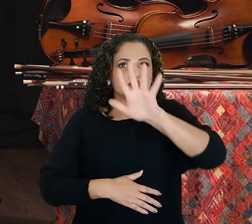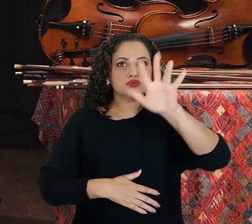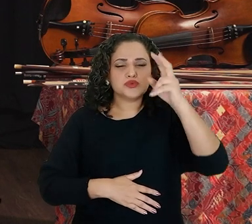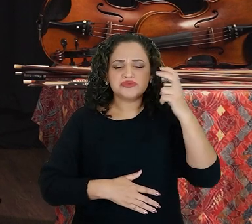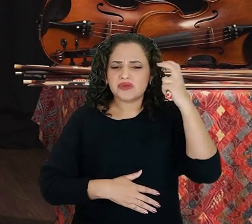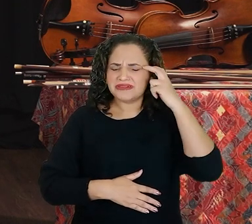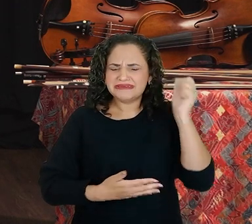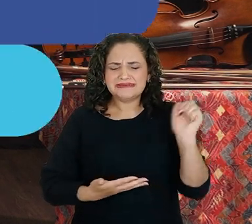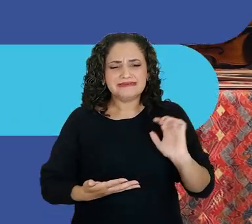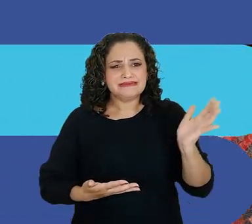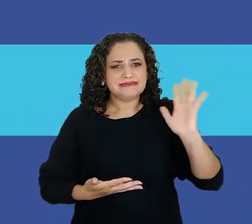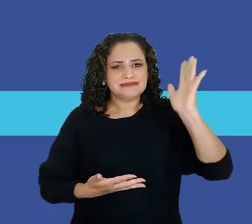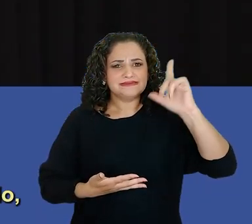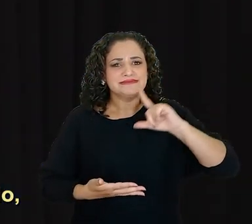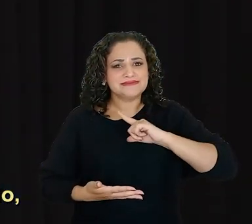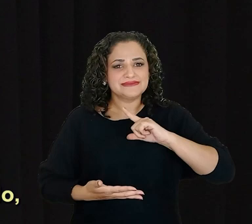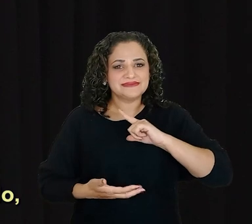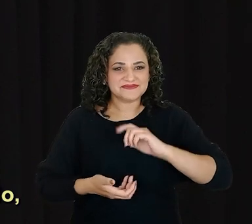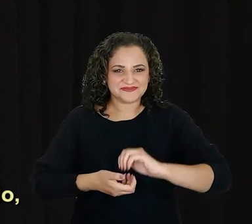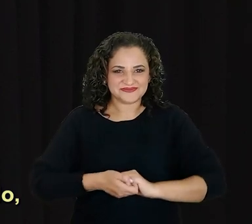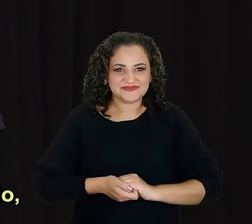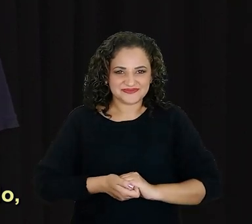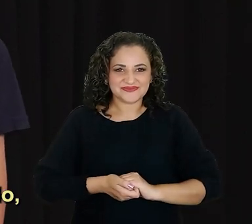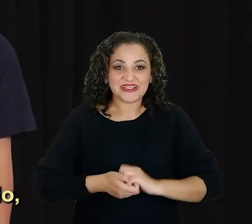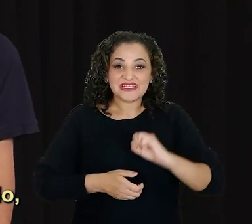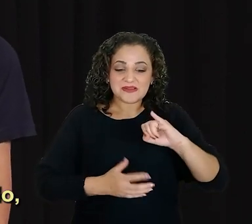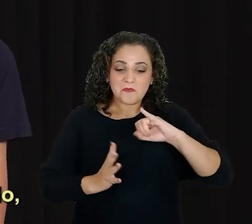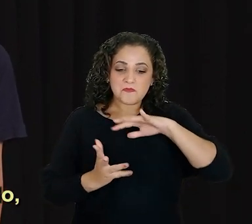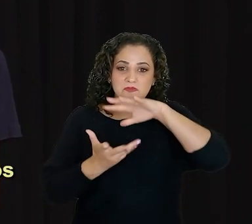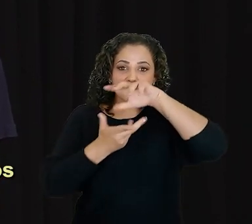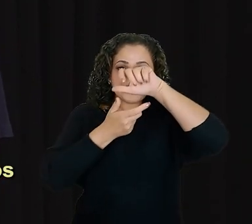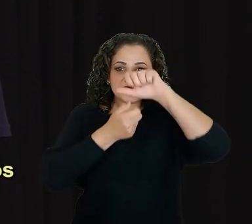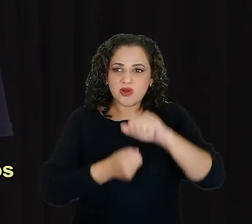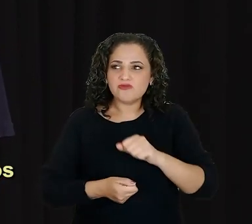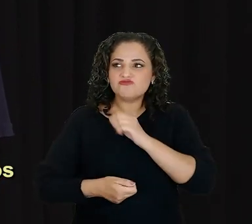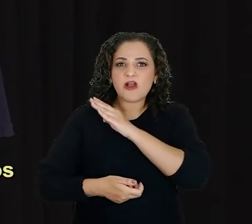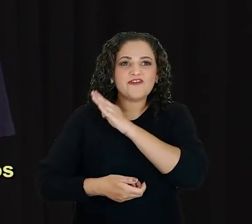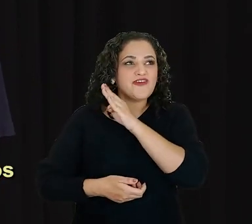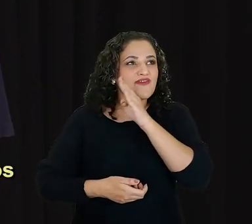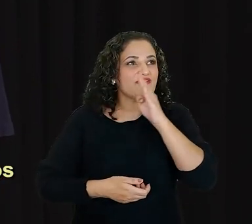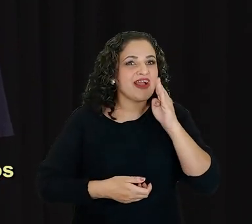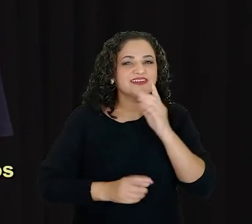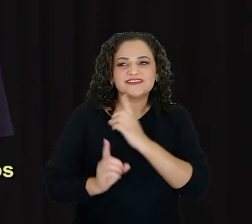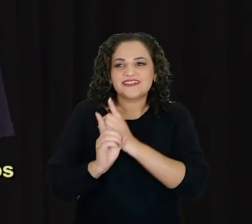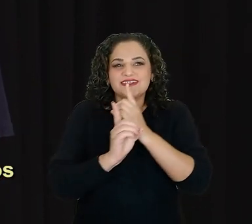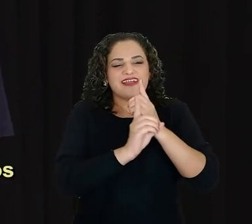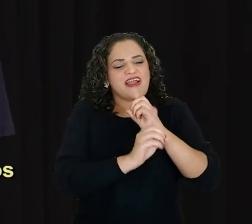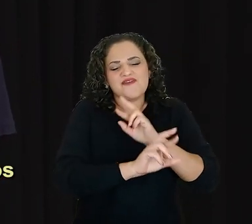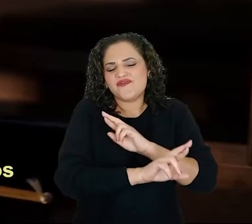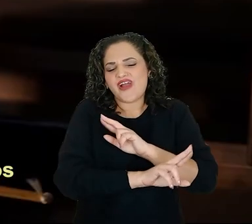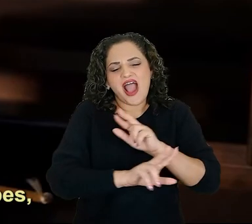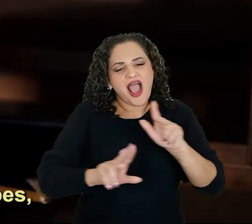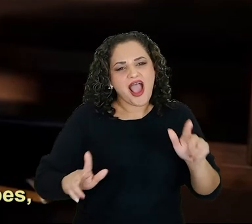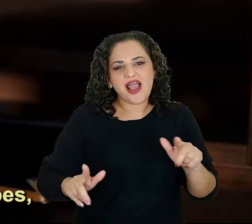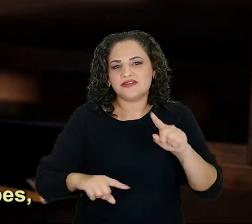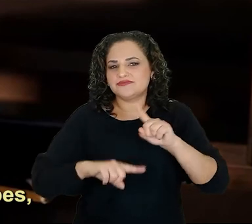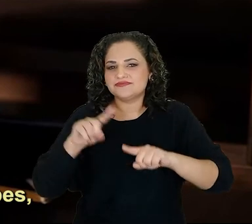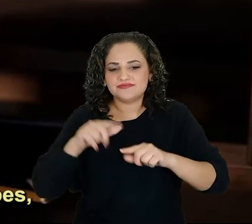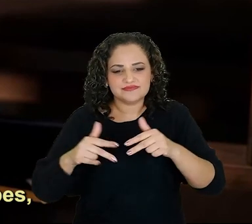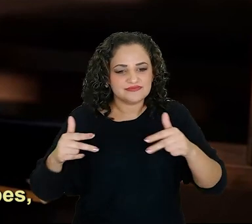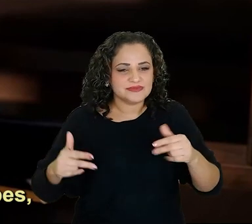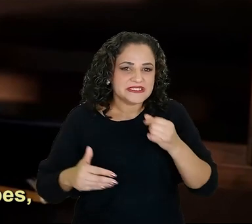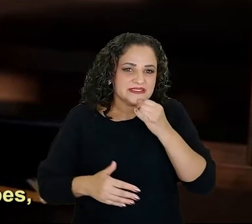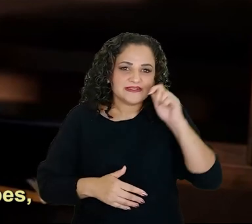nordestina é muito rica se a gente fizer um tour pelo mundo a gente vai encontrar muitos outros instrumentos né Por exemplo